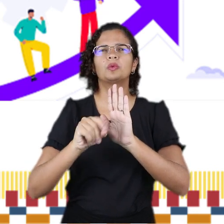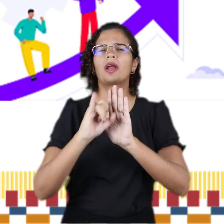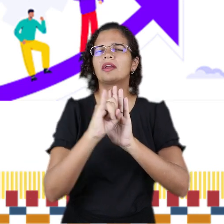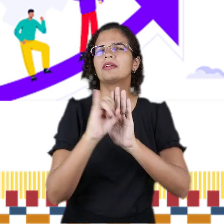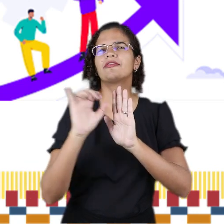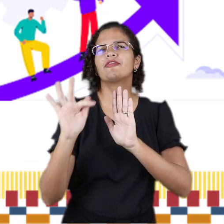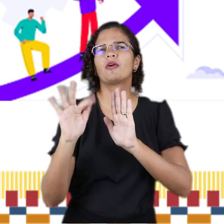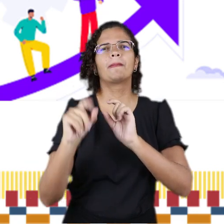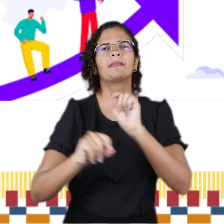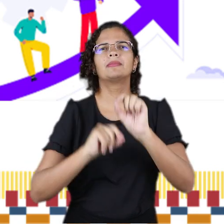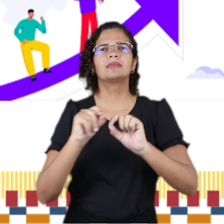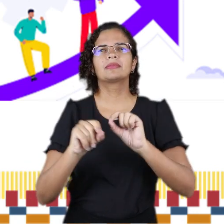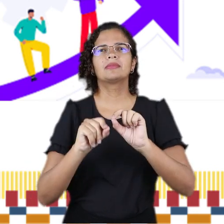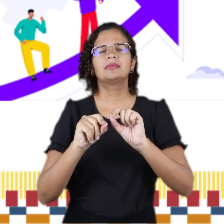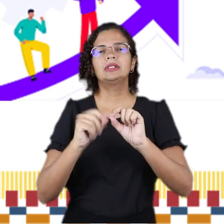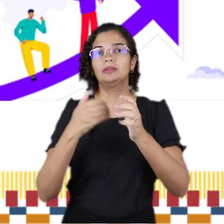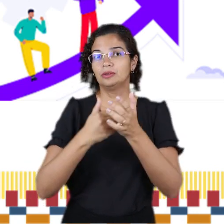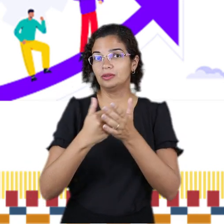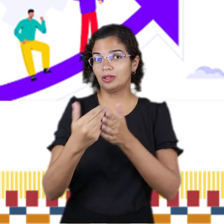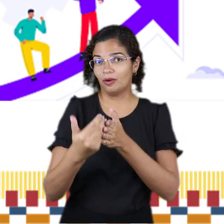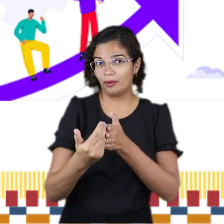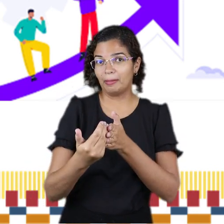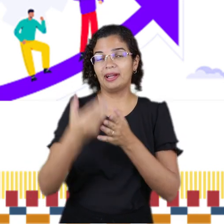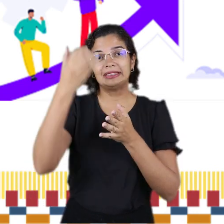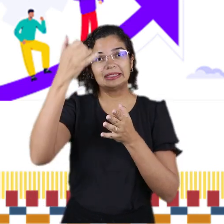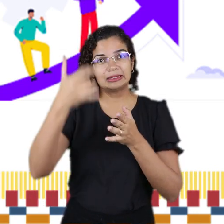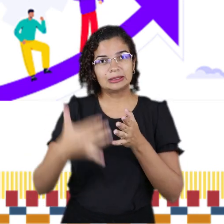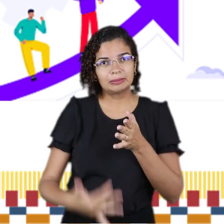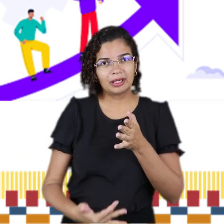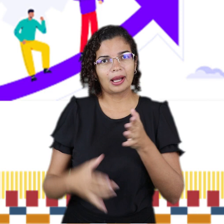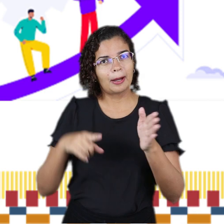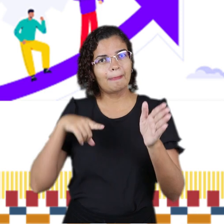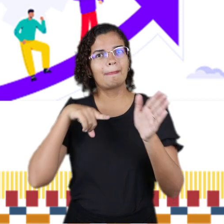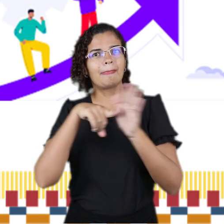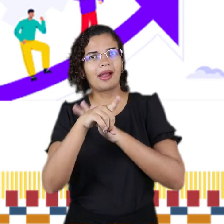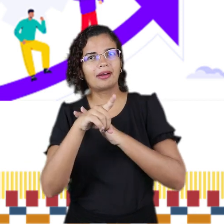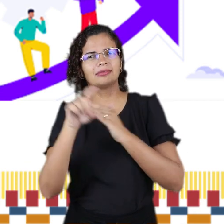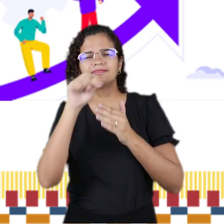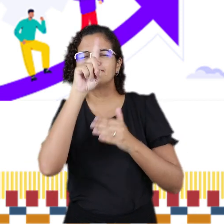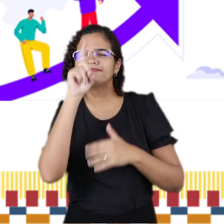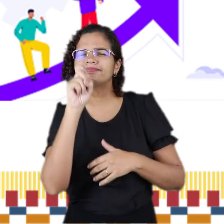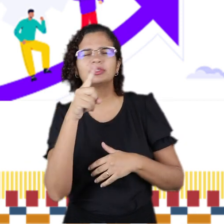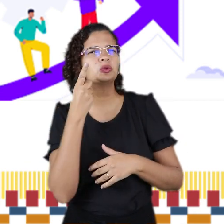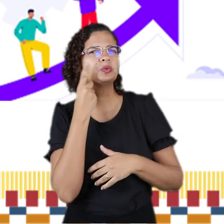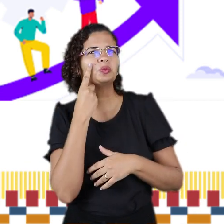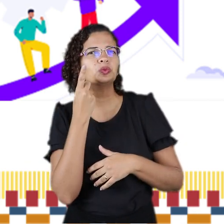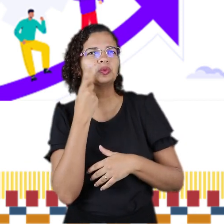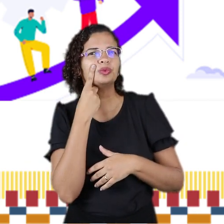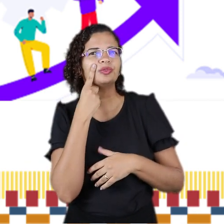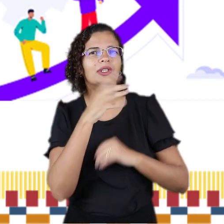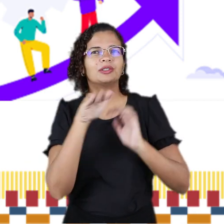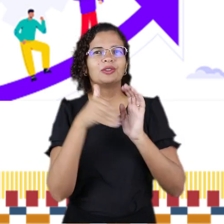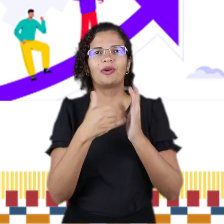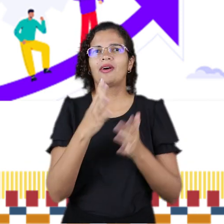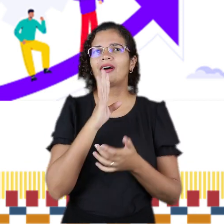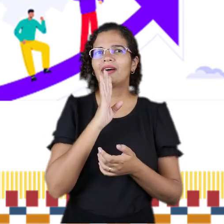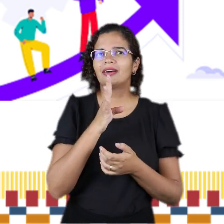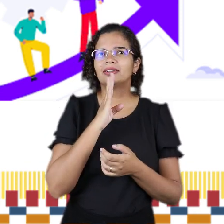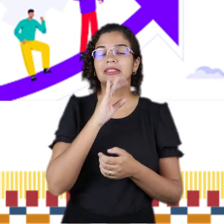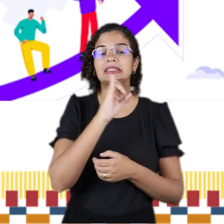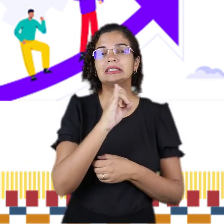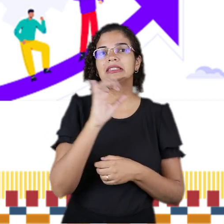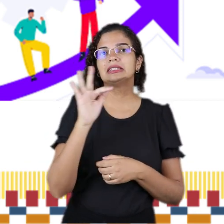gente parte, sim, daqui dessa pergunta norteadora, né? Porque os itinerários formativos nada mais são do que unidades